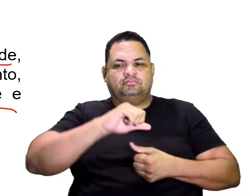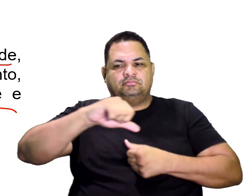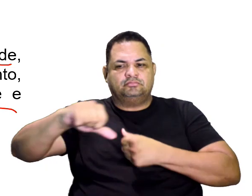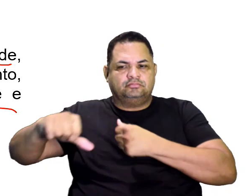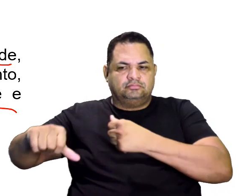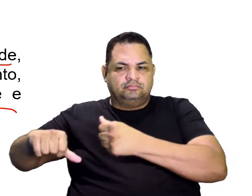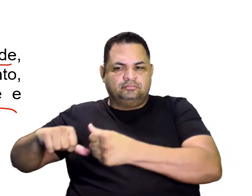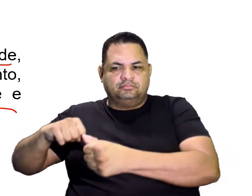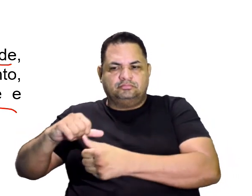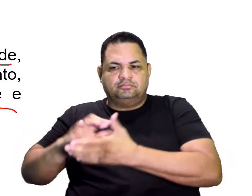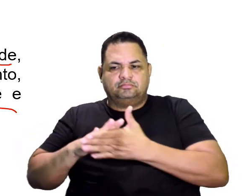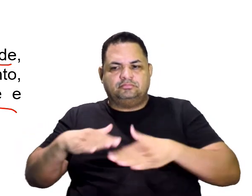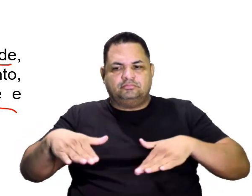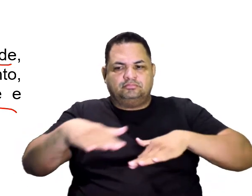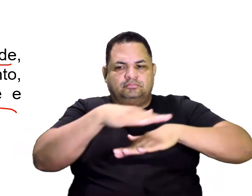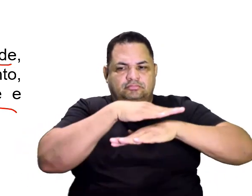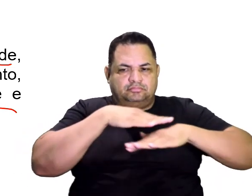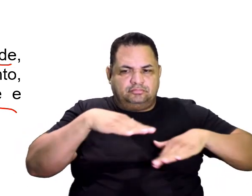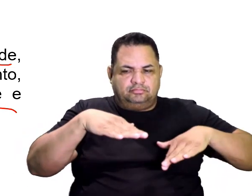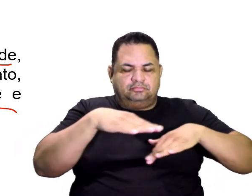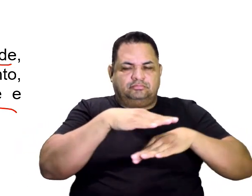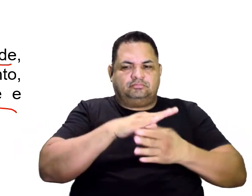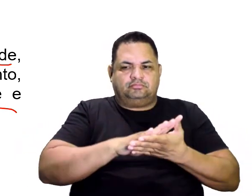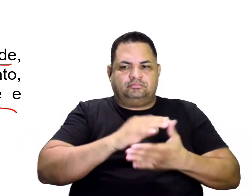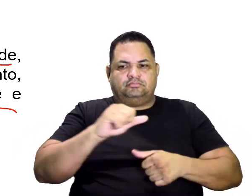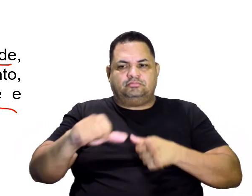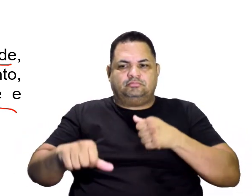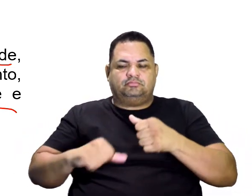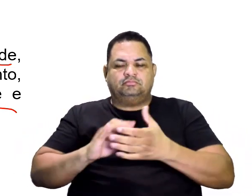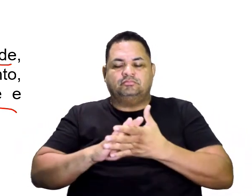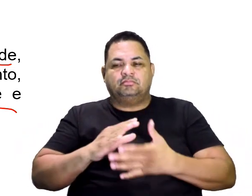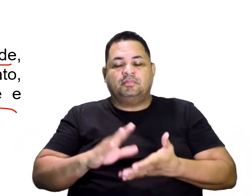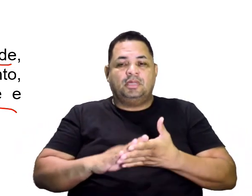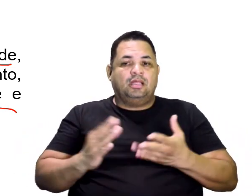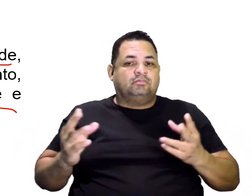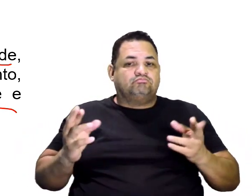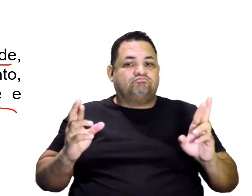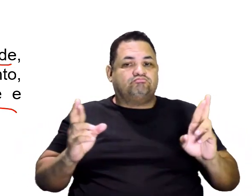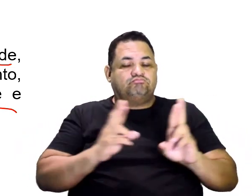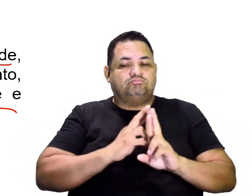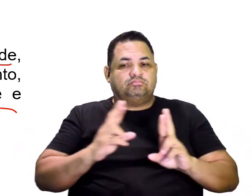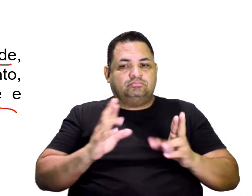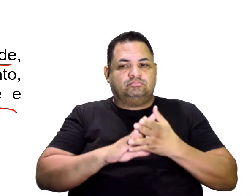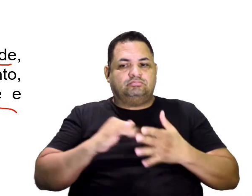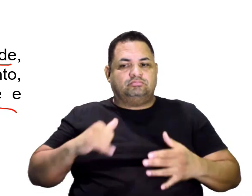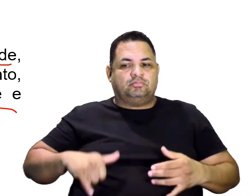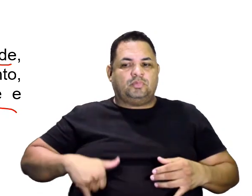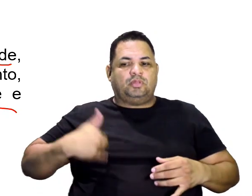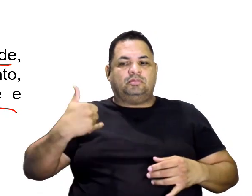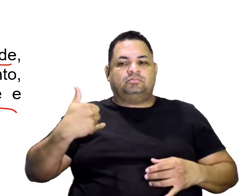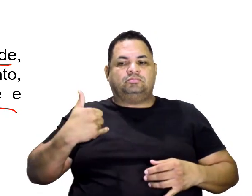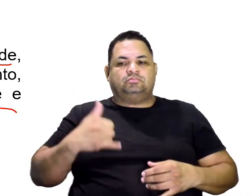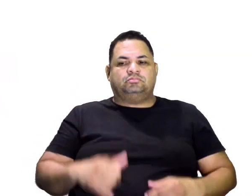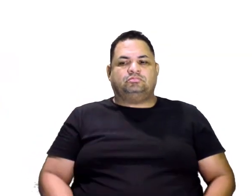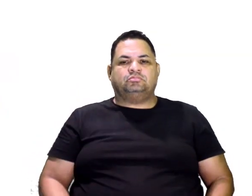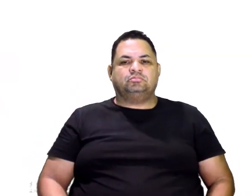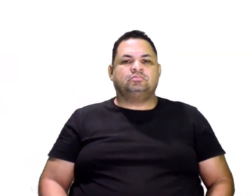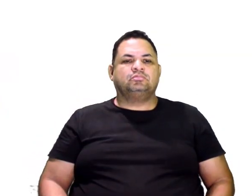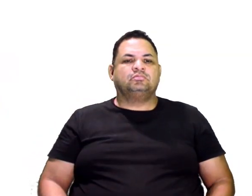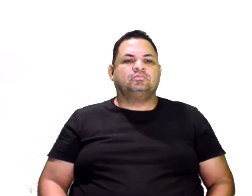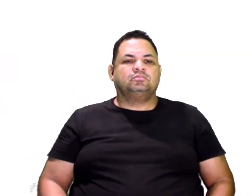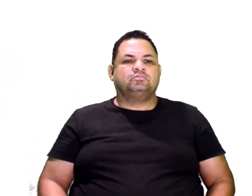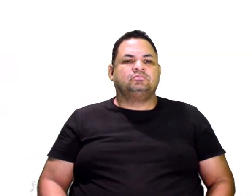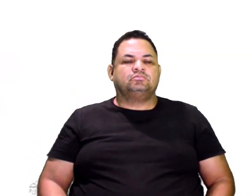né, dos ritos de passagem é relativa à idade, à puberdade, não é